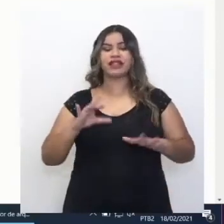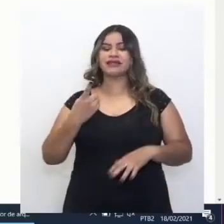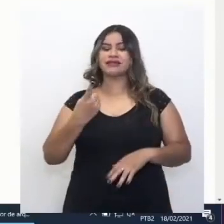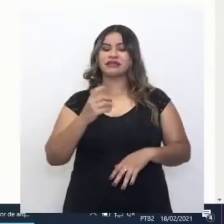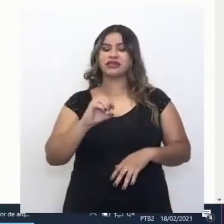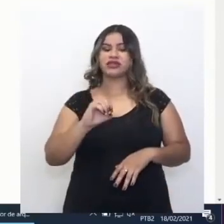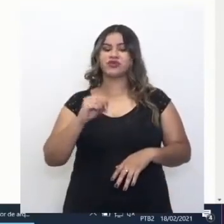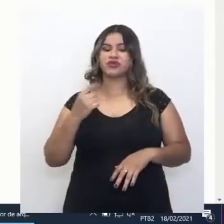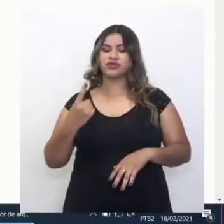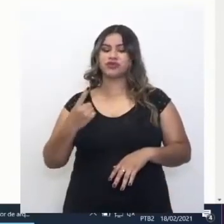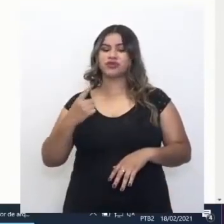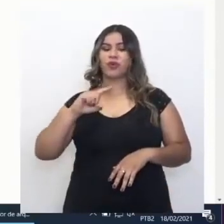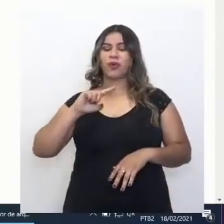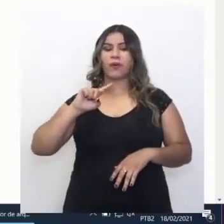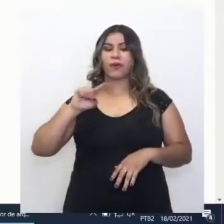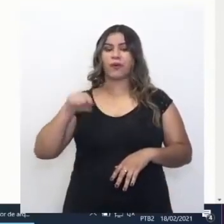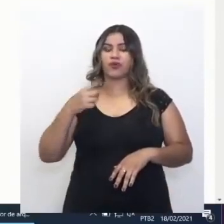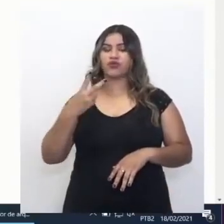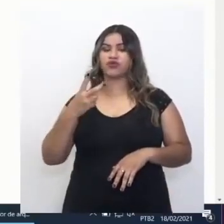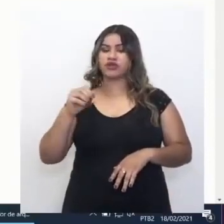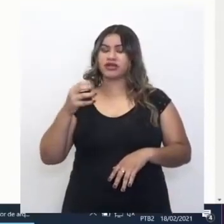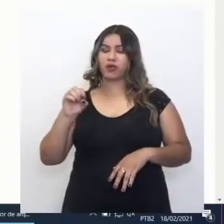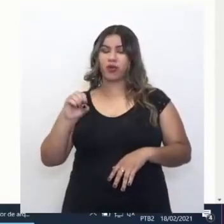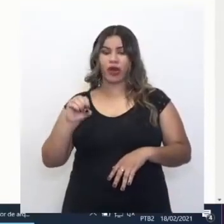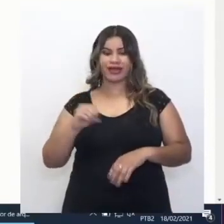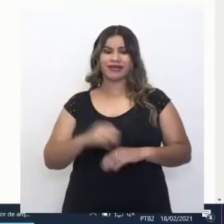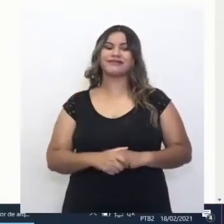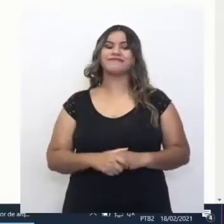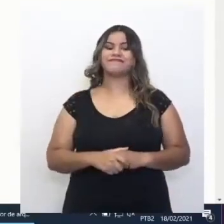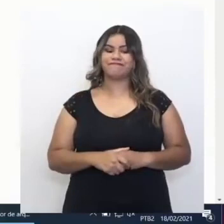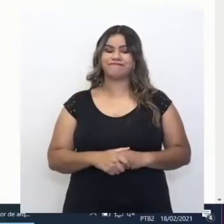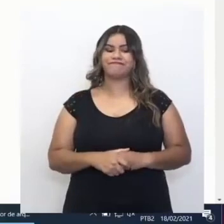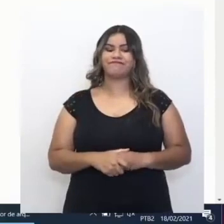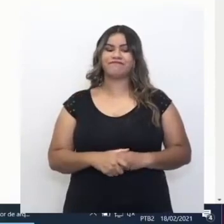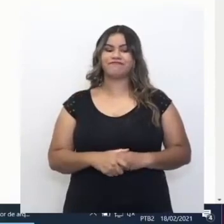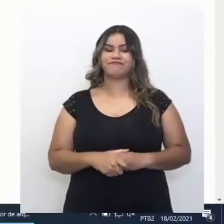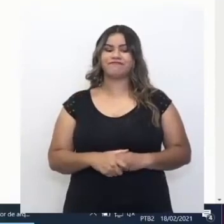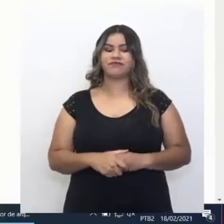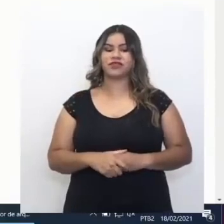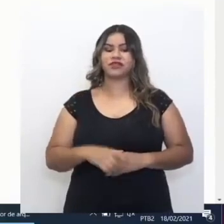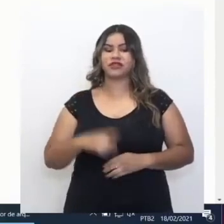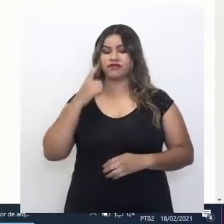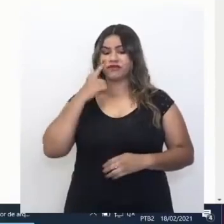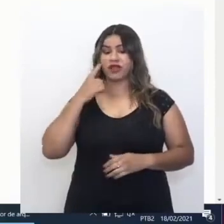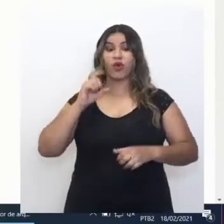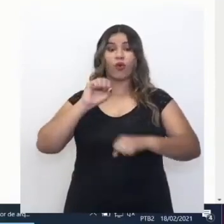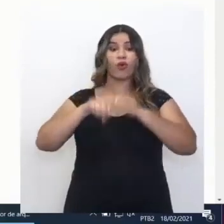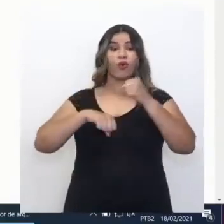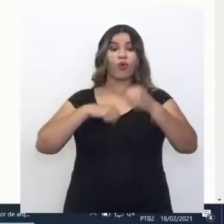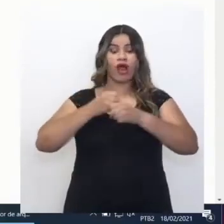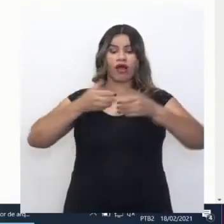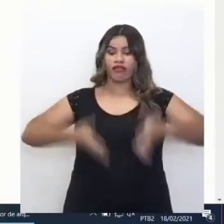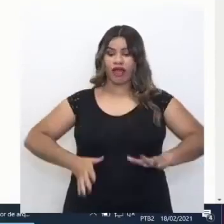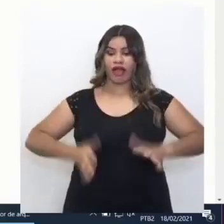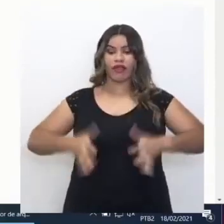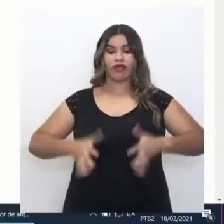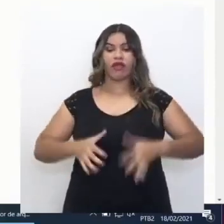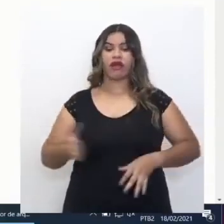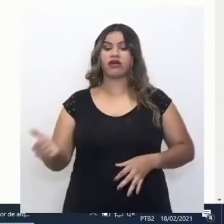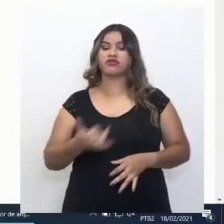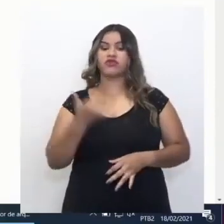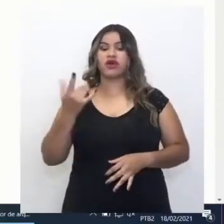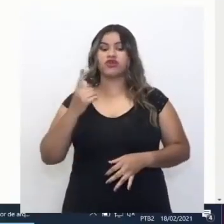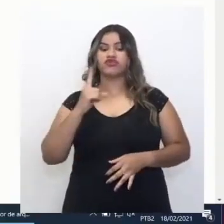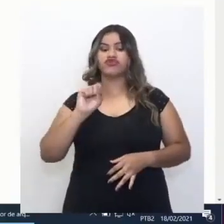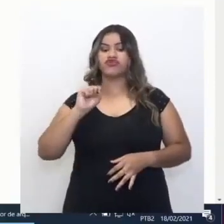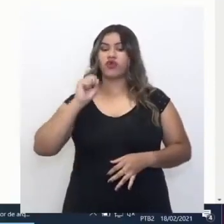131.240 aí mudando, né? Então nós temos nascimentos este ano aí, mais de 18 milhões de crianças, né? Morreram